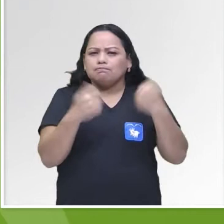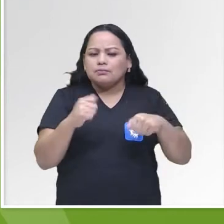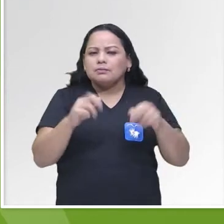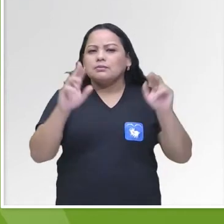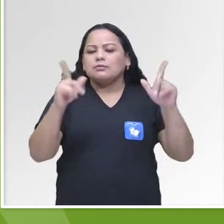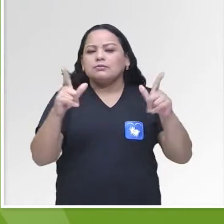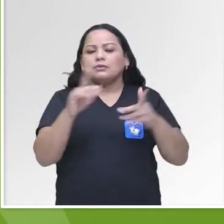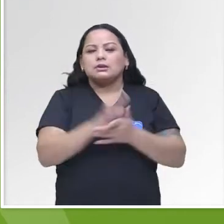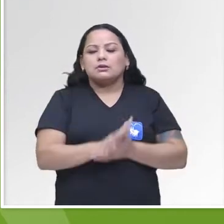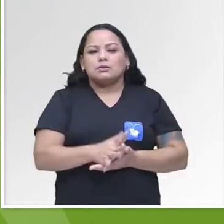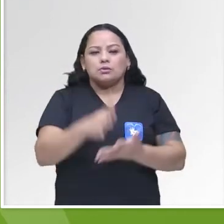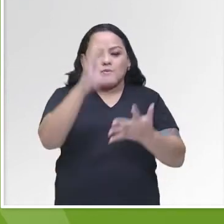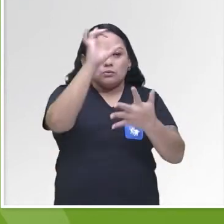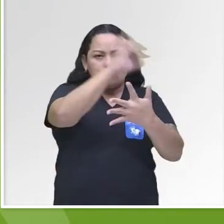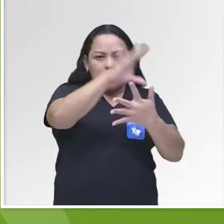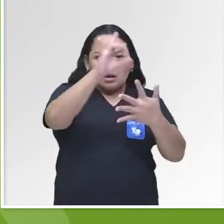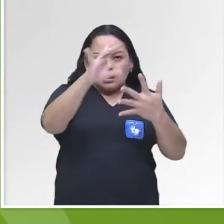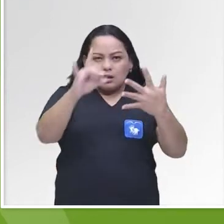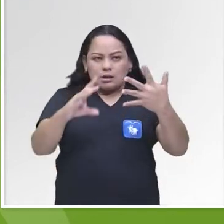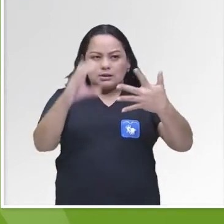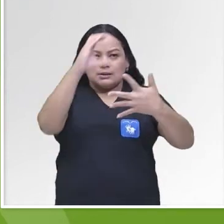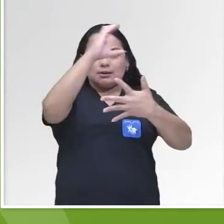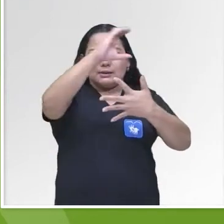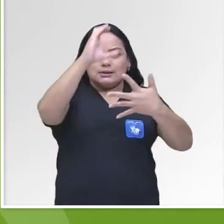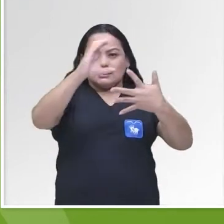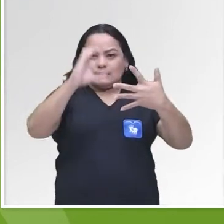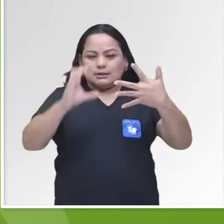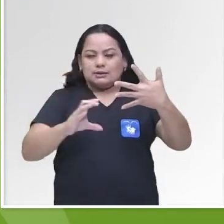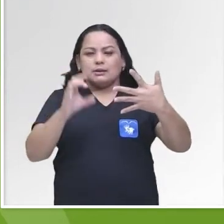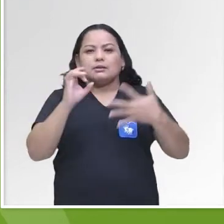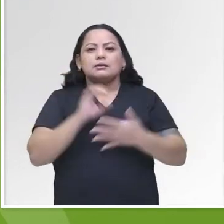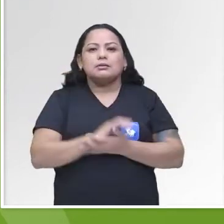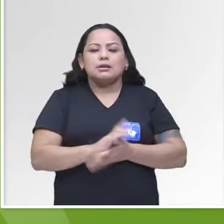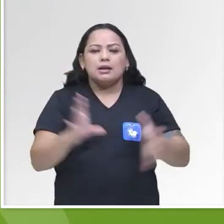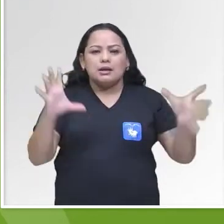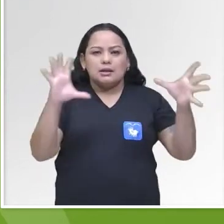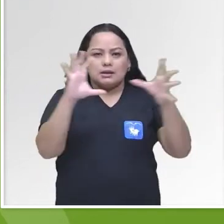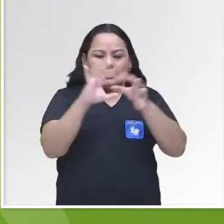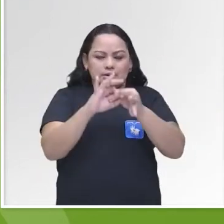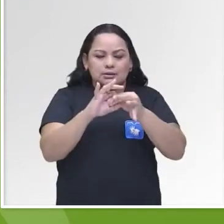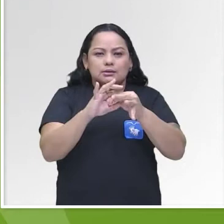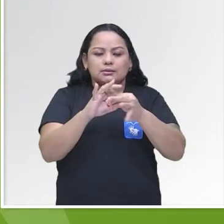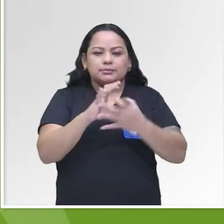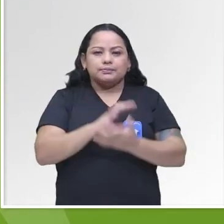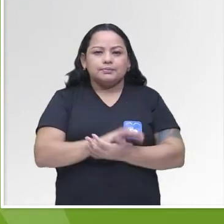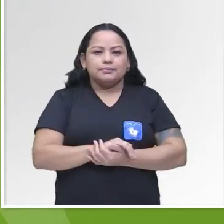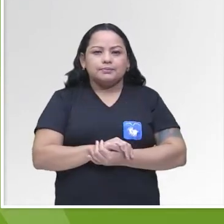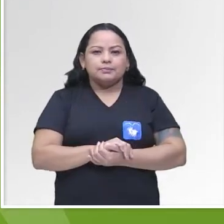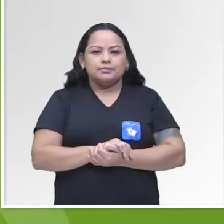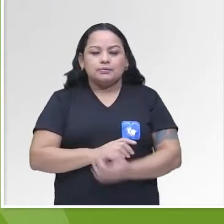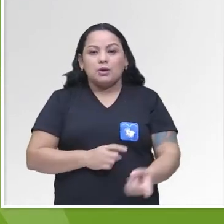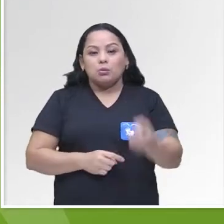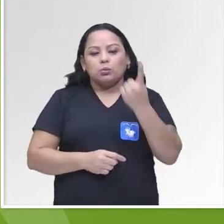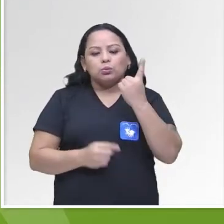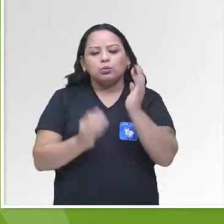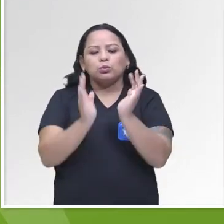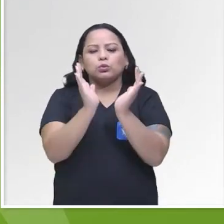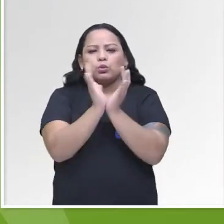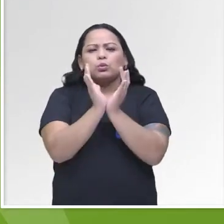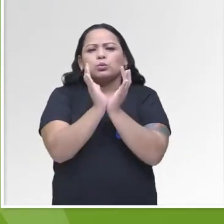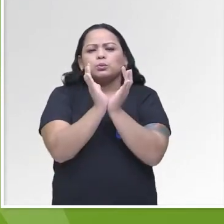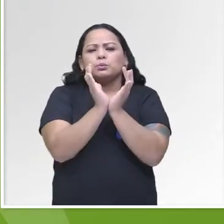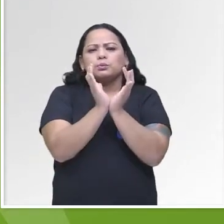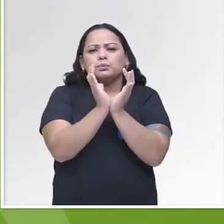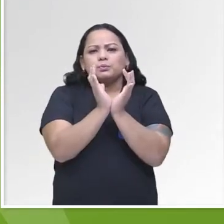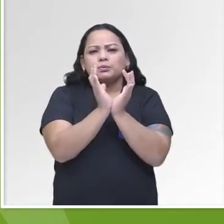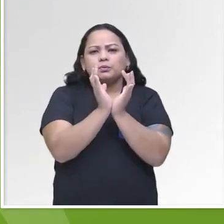Então, cada carbono vai estar ligado por um grupo,